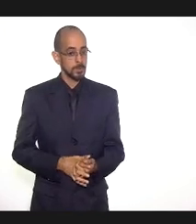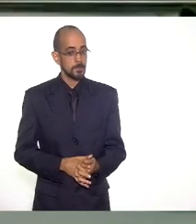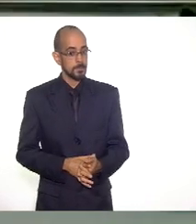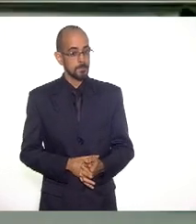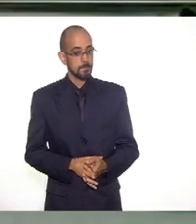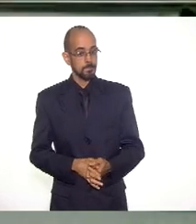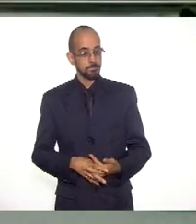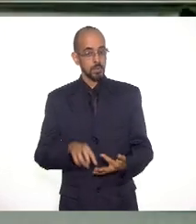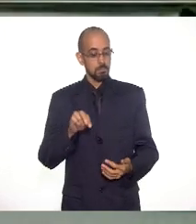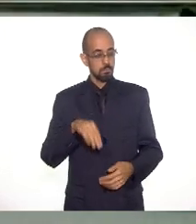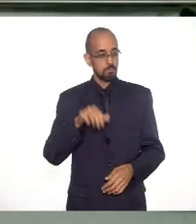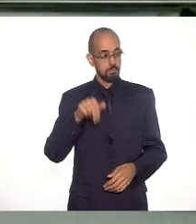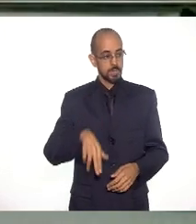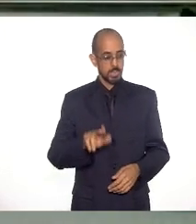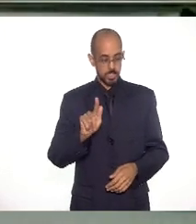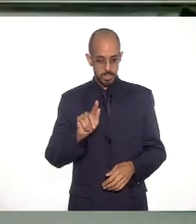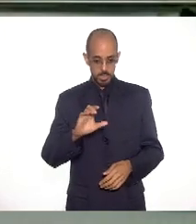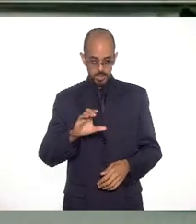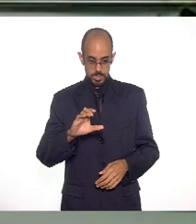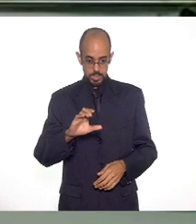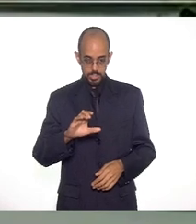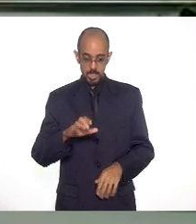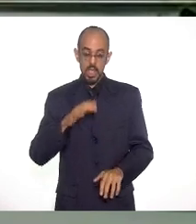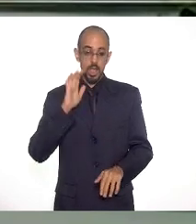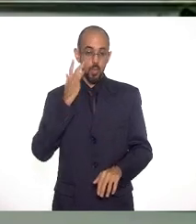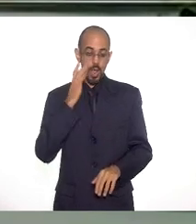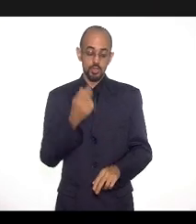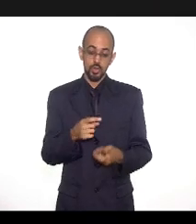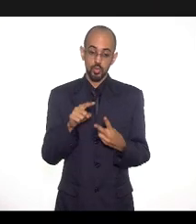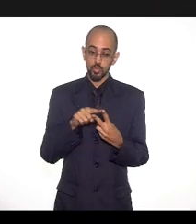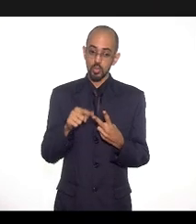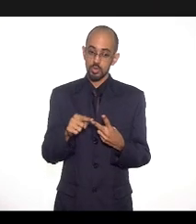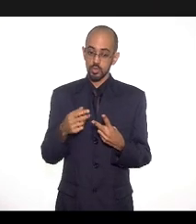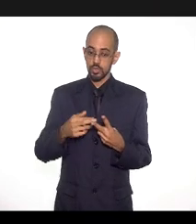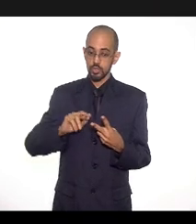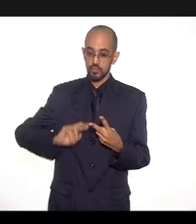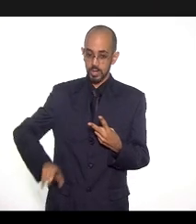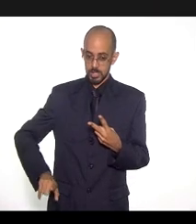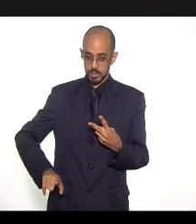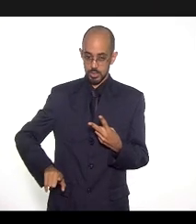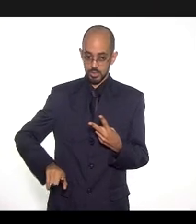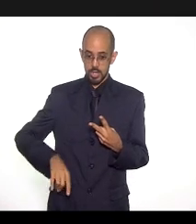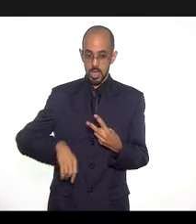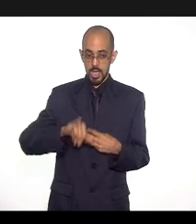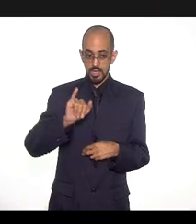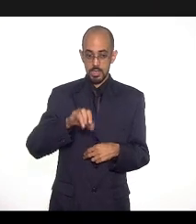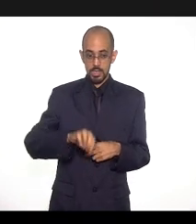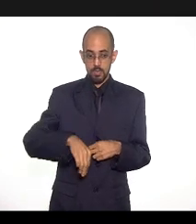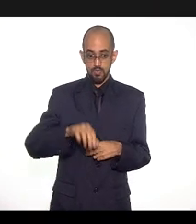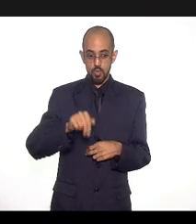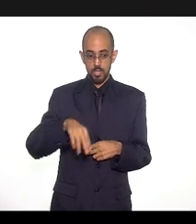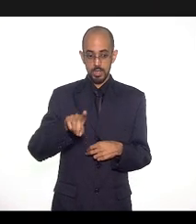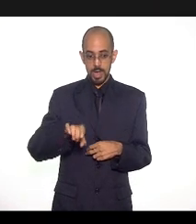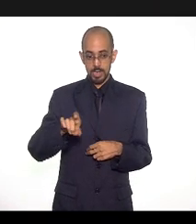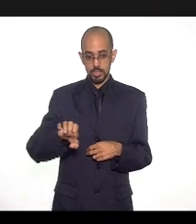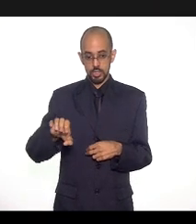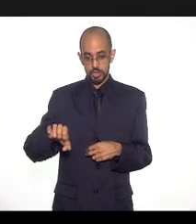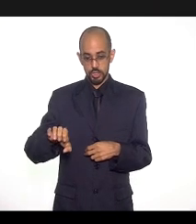Comigo, eu acho que são duas coisas, Márcio, desculpa. A imunidade, o próprio parágrafo único do artigo 1º